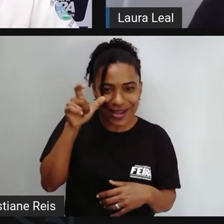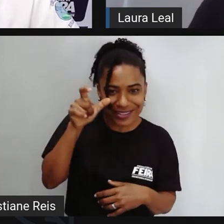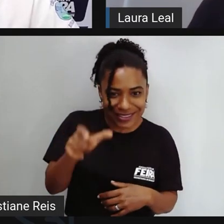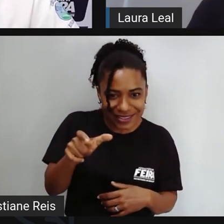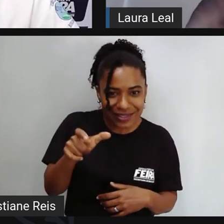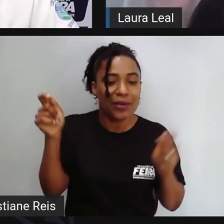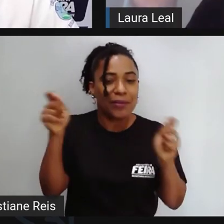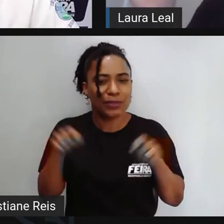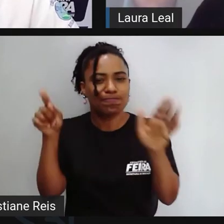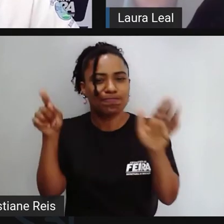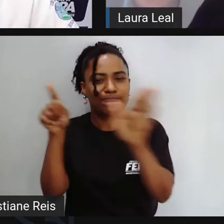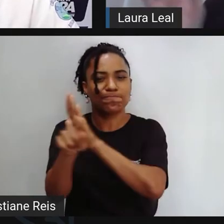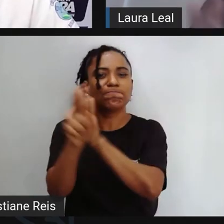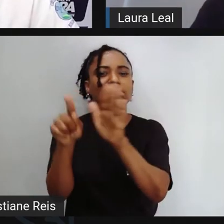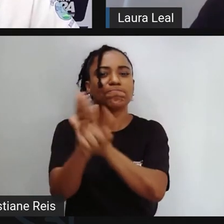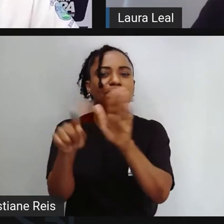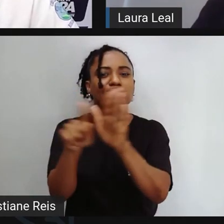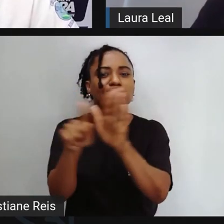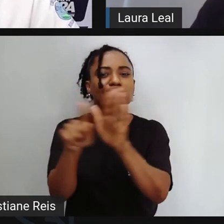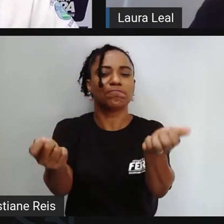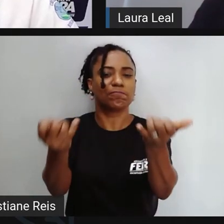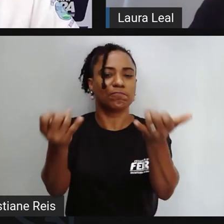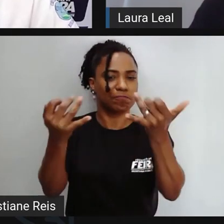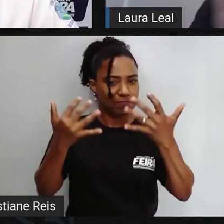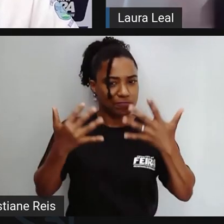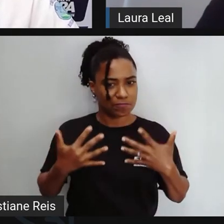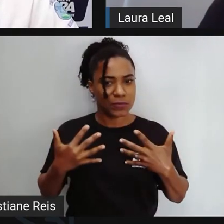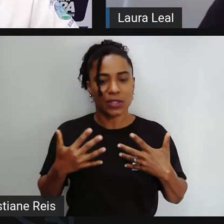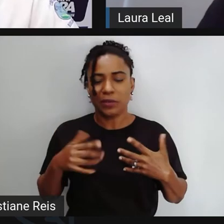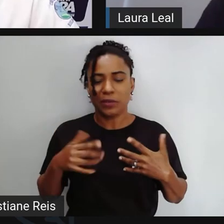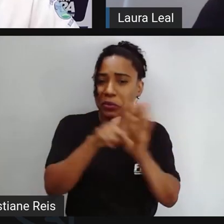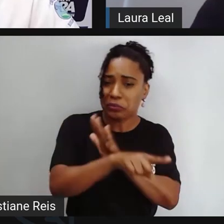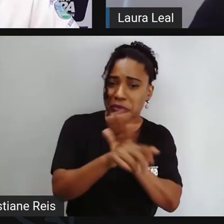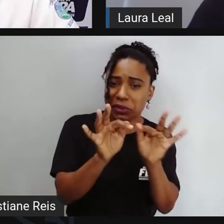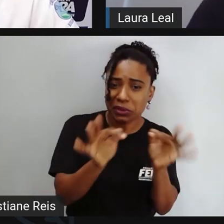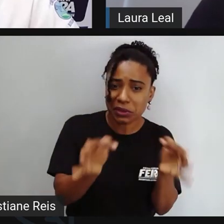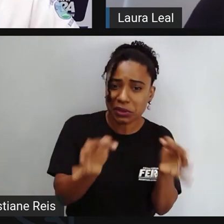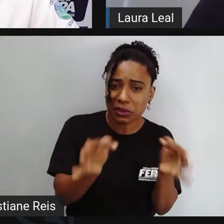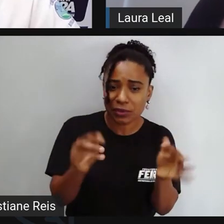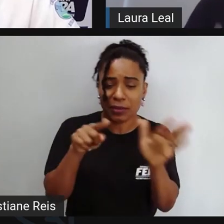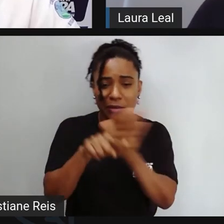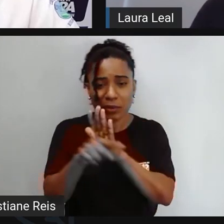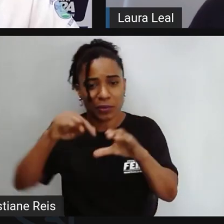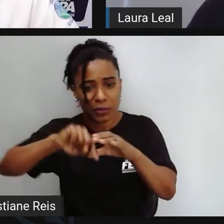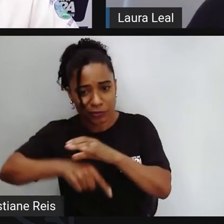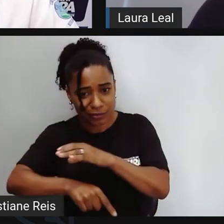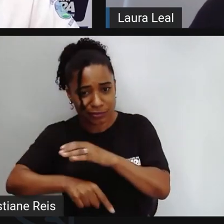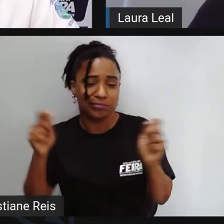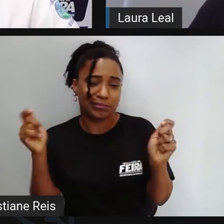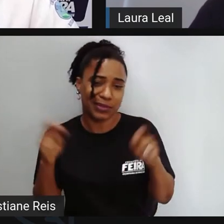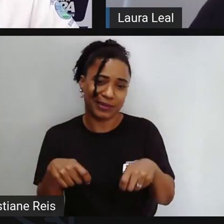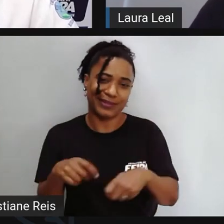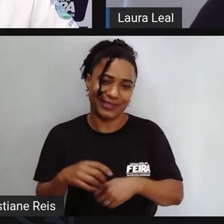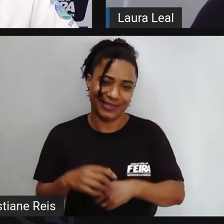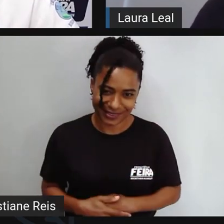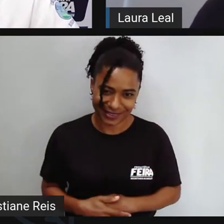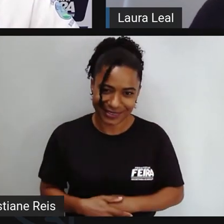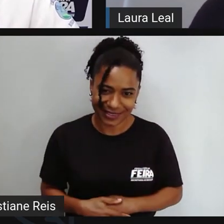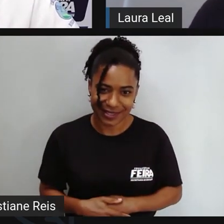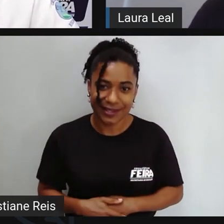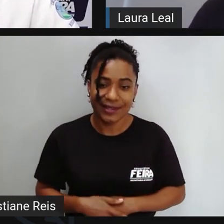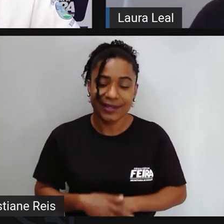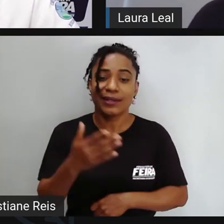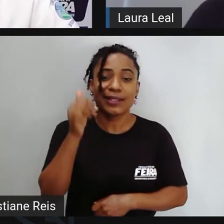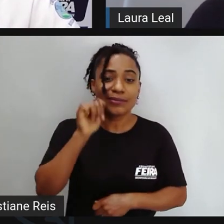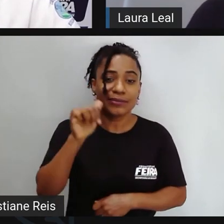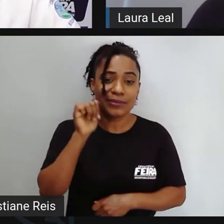se preocupar se elas são perguntas maravilhosas ou perguntas ruins. Isso não existe, tá? E para as meninas, desde muito cedo, vocês